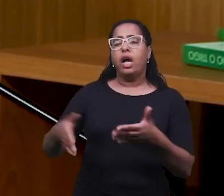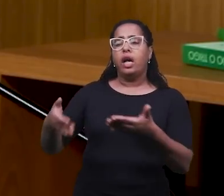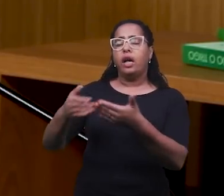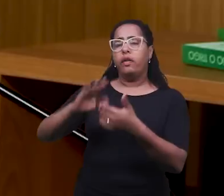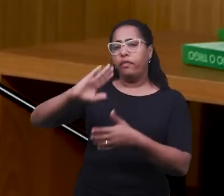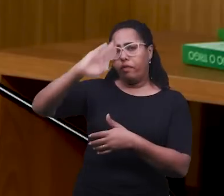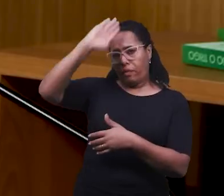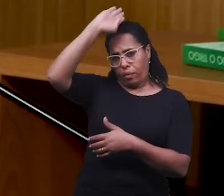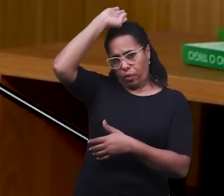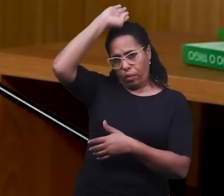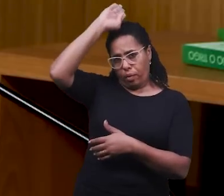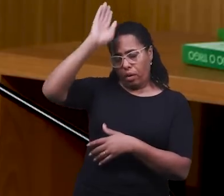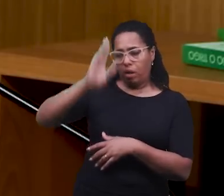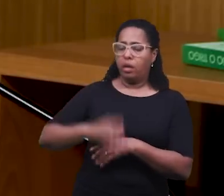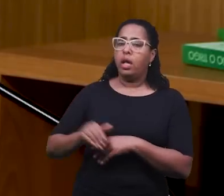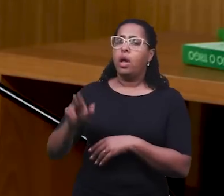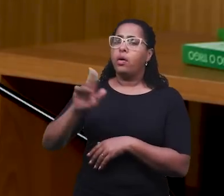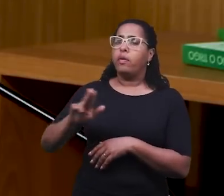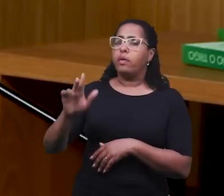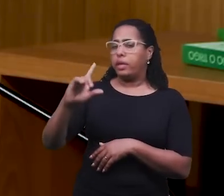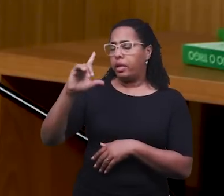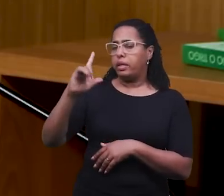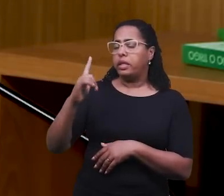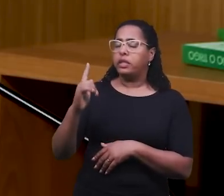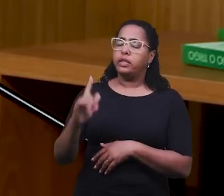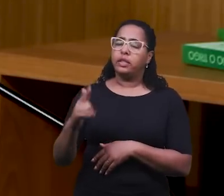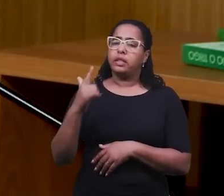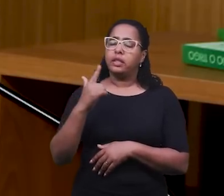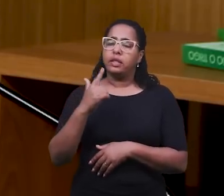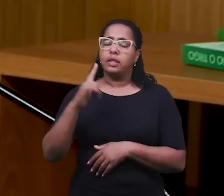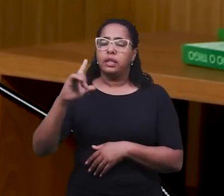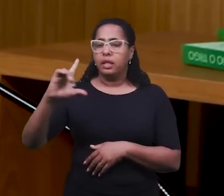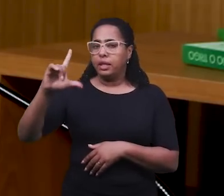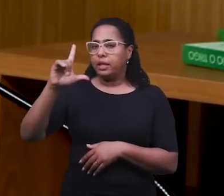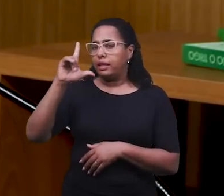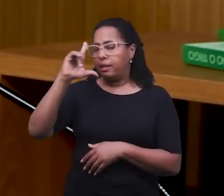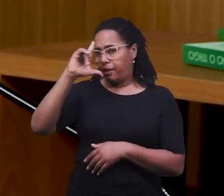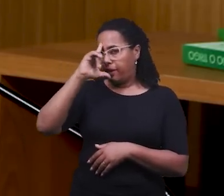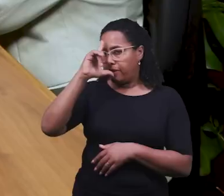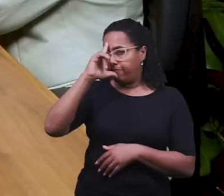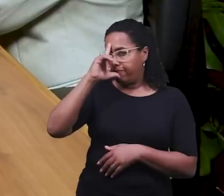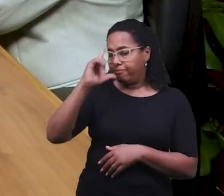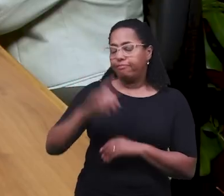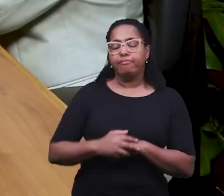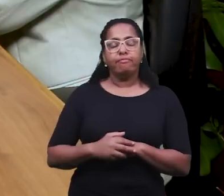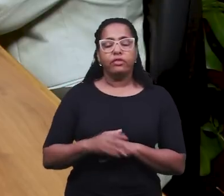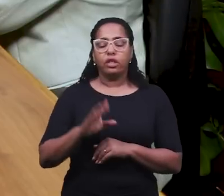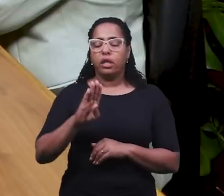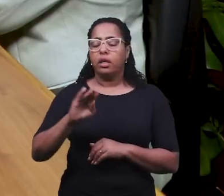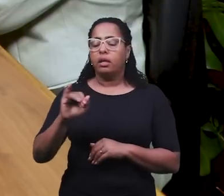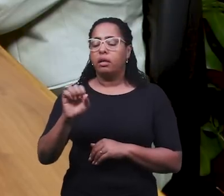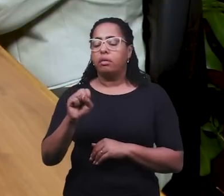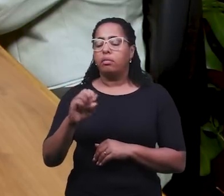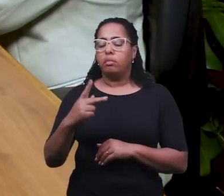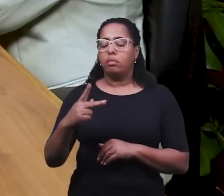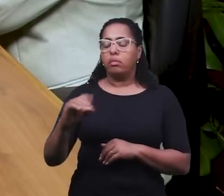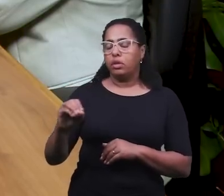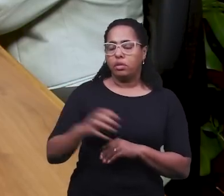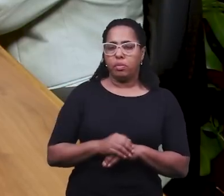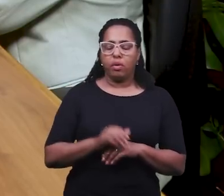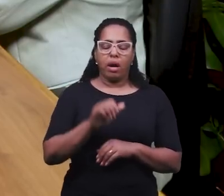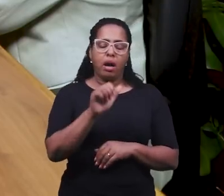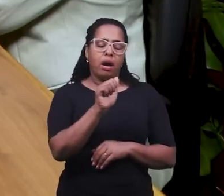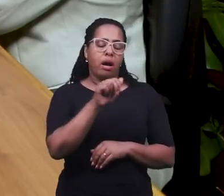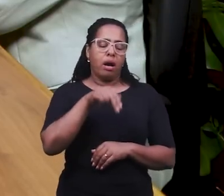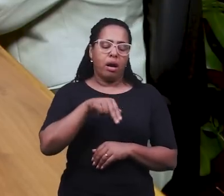um termo romano, do latim, uma palavra de origem latina, bispo. Como ancião era muito